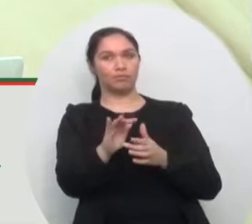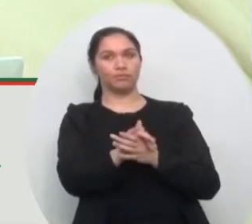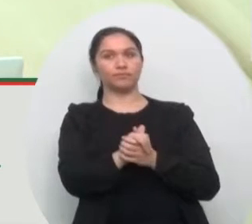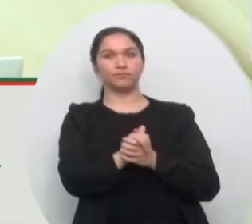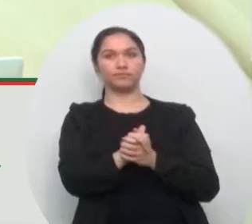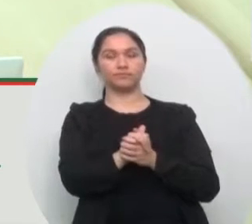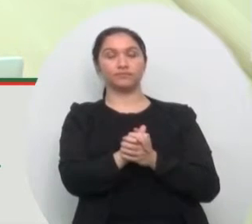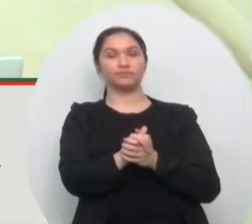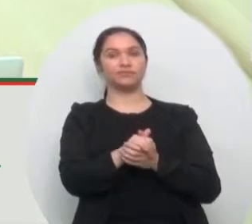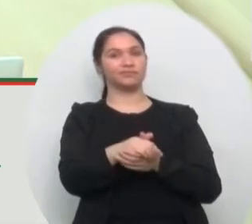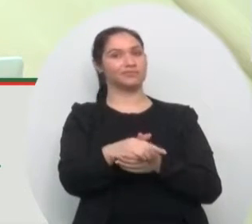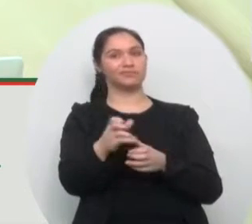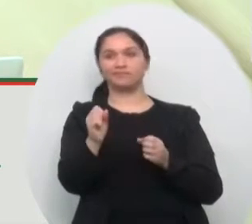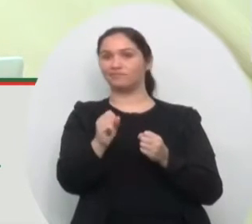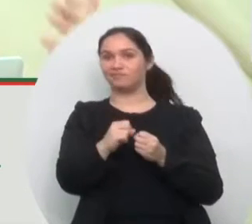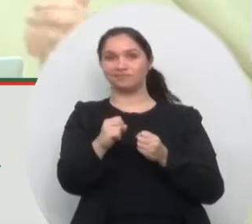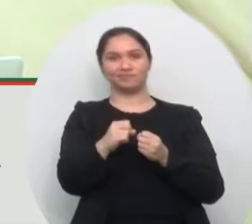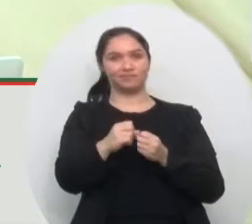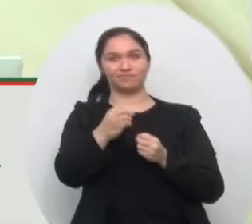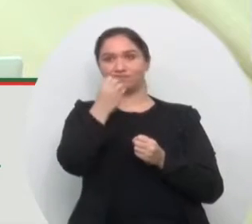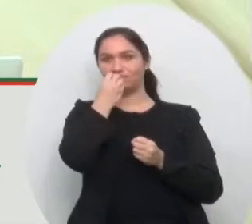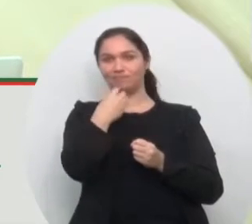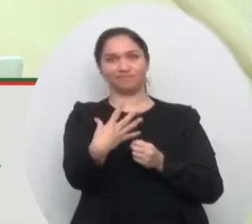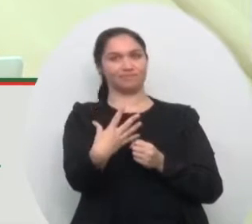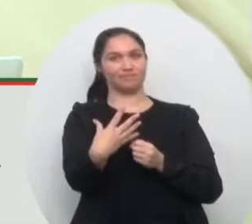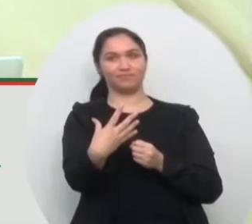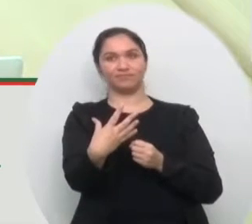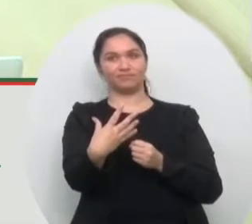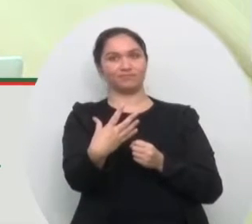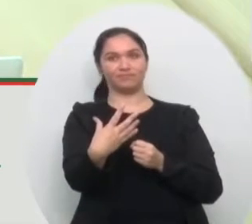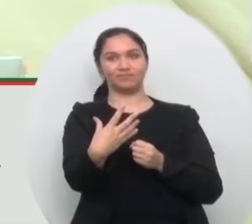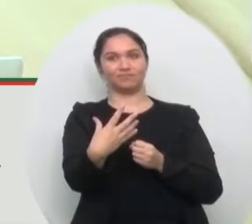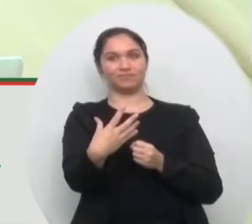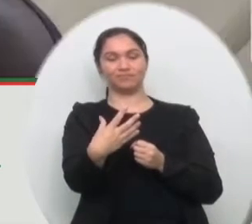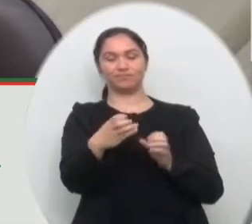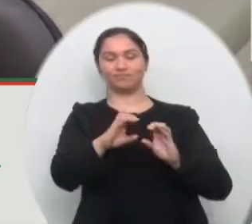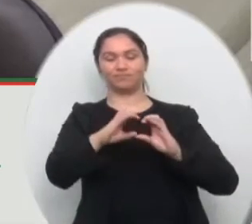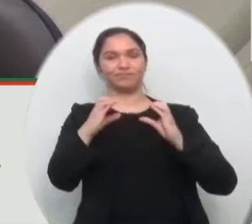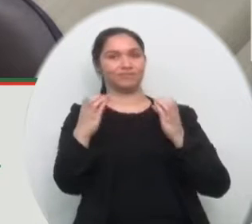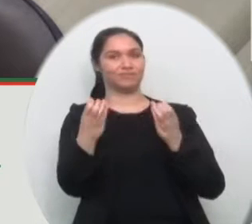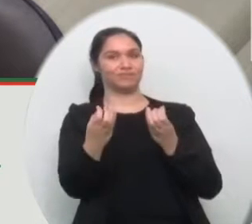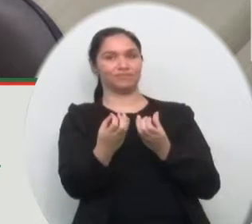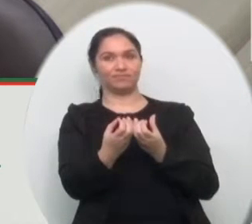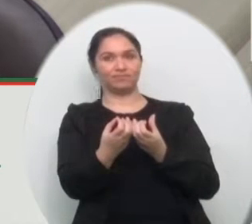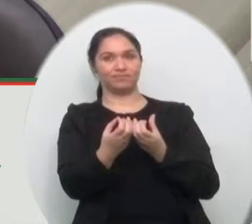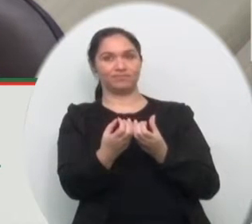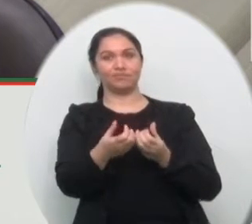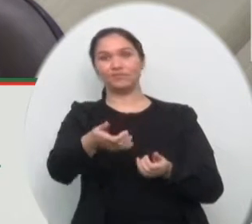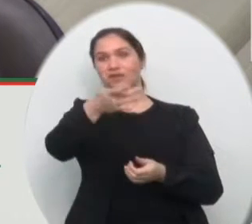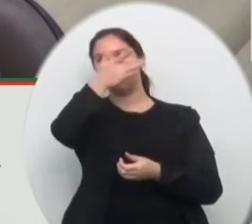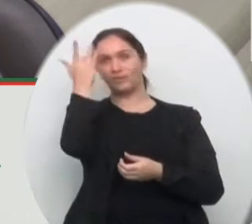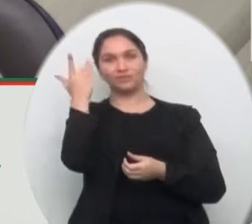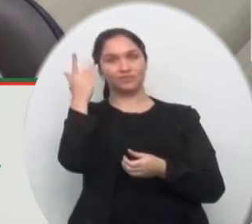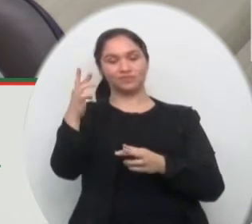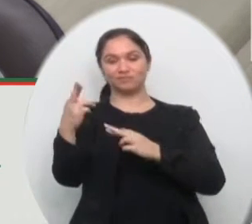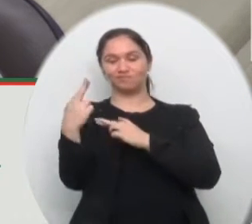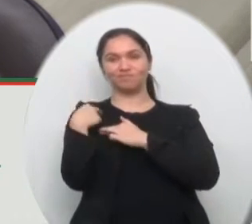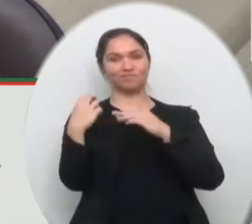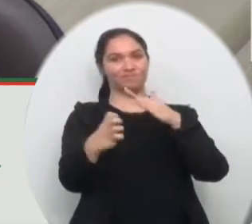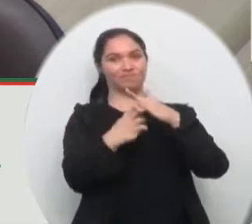porque não honrou com pagamento, e caiu na mão de outra pessoa que também não está cuidando do meio ambiente. Então, eu acho